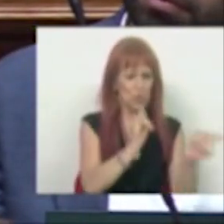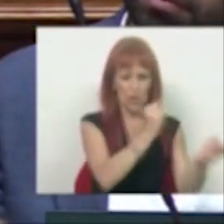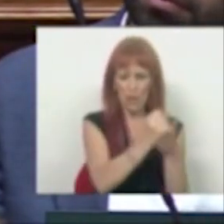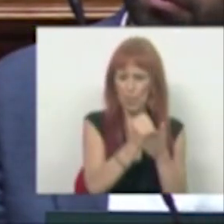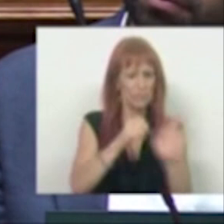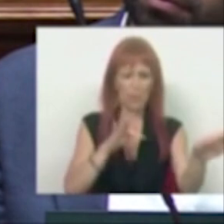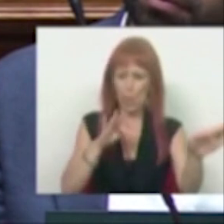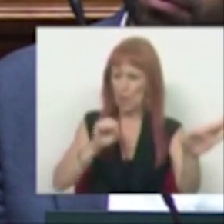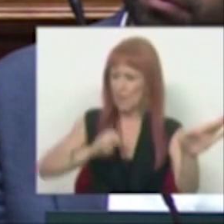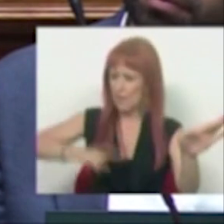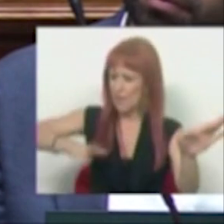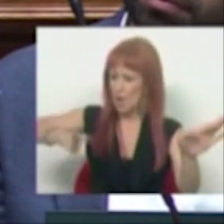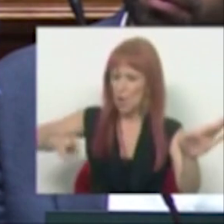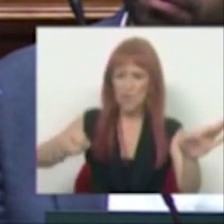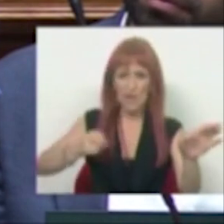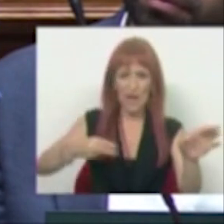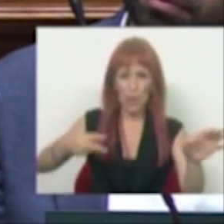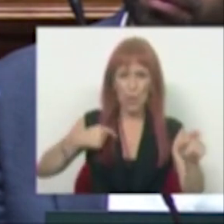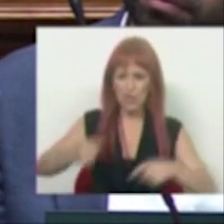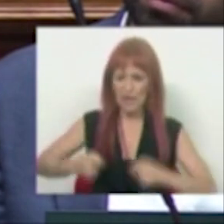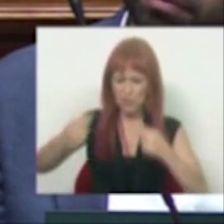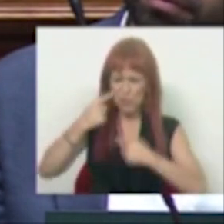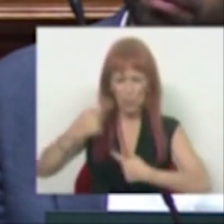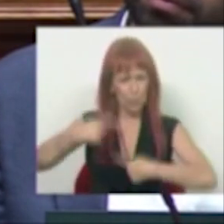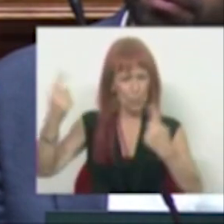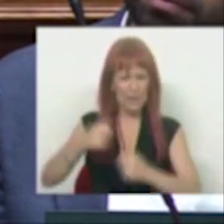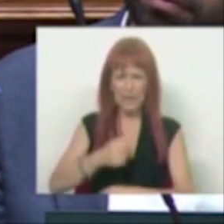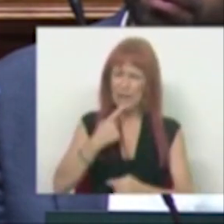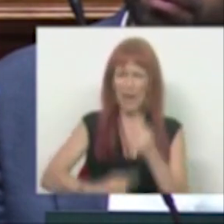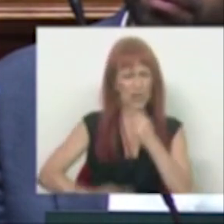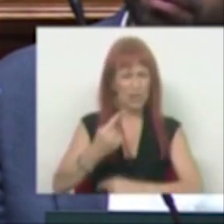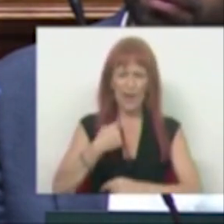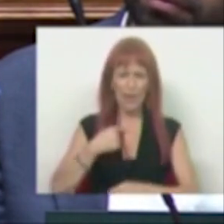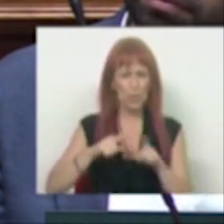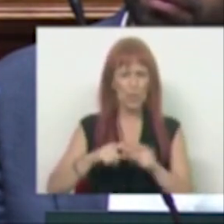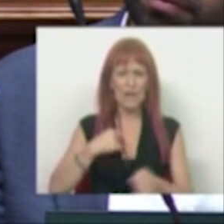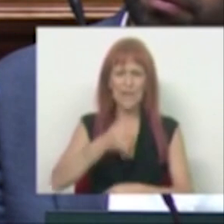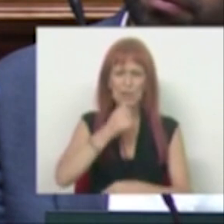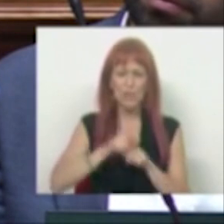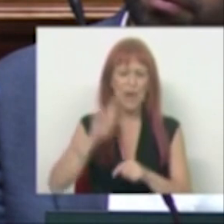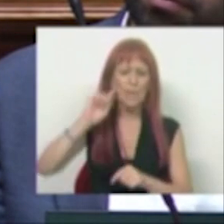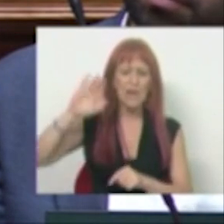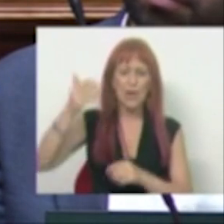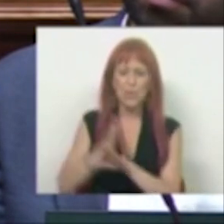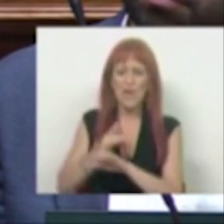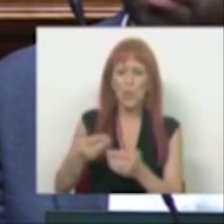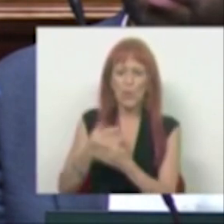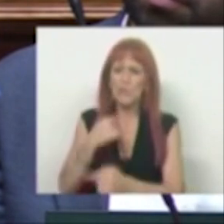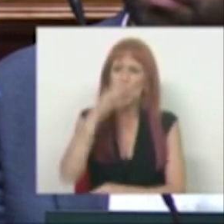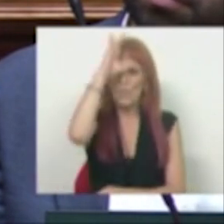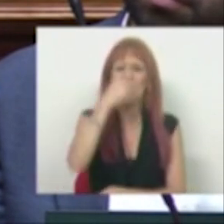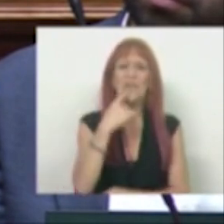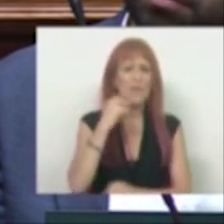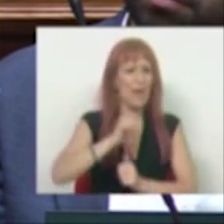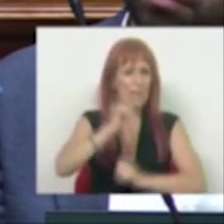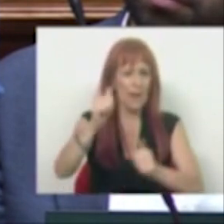40 milhões de euros de investimento público. E é tudo estranho nesta decisão. Prioridade a um setor da economia que, diz o Governo, vai bem,